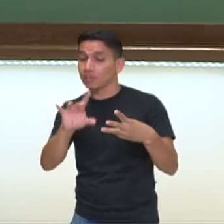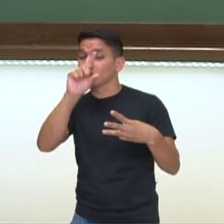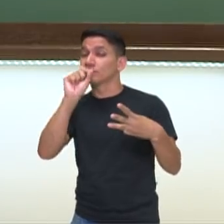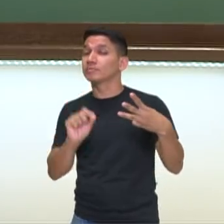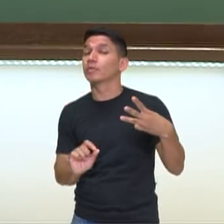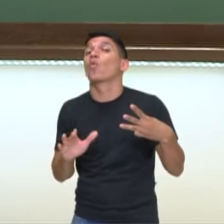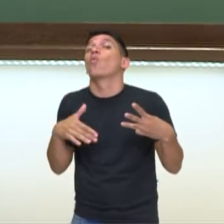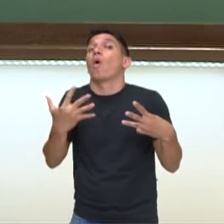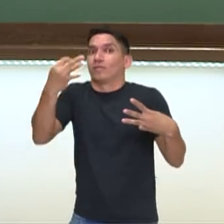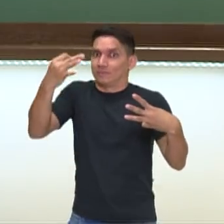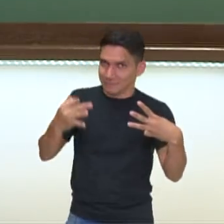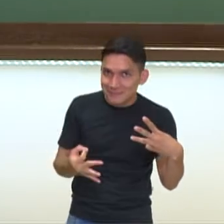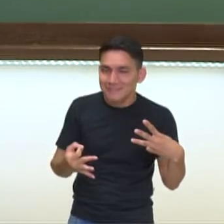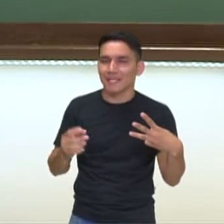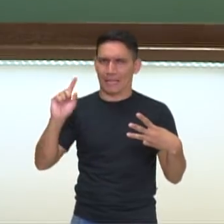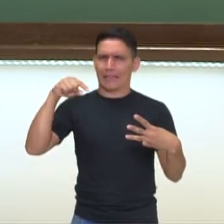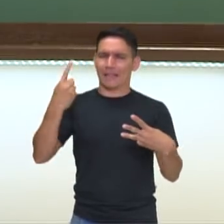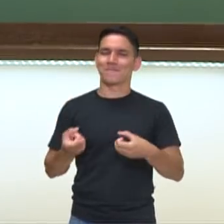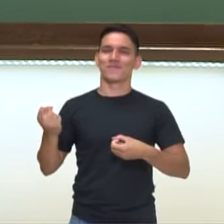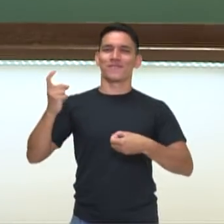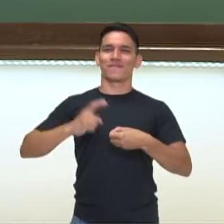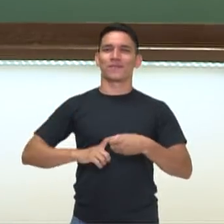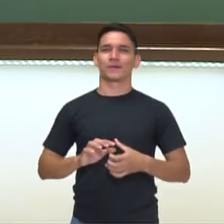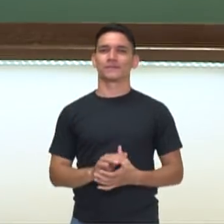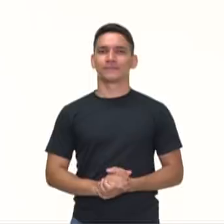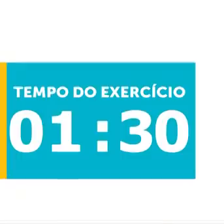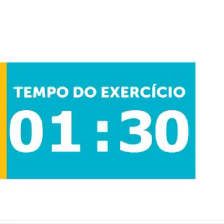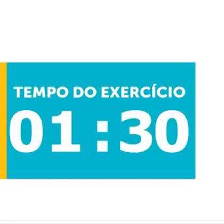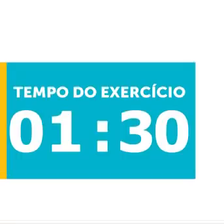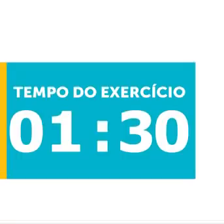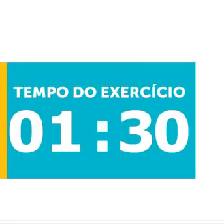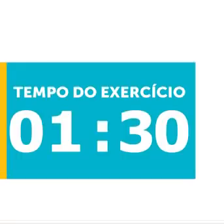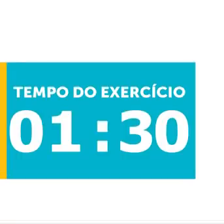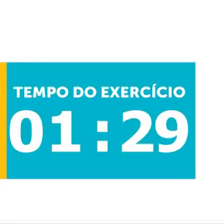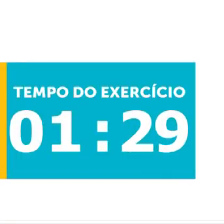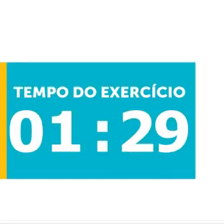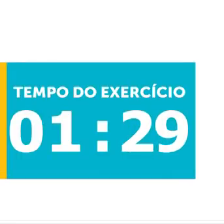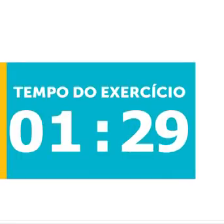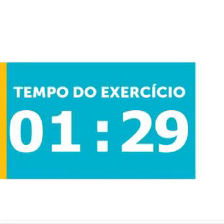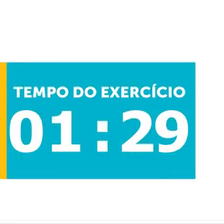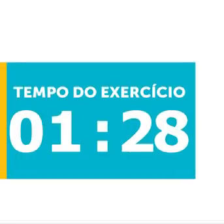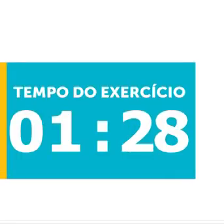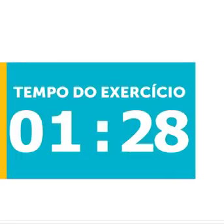escolherem uma das alternativas e logo voltamos.